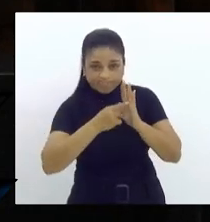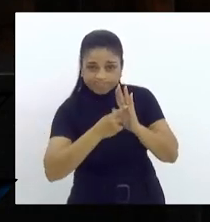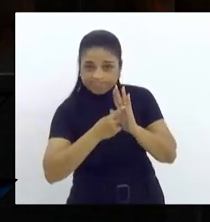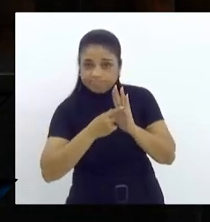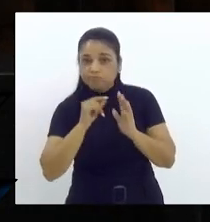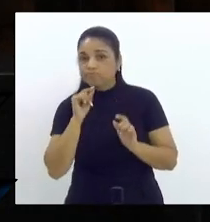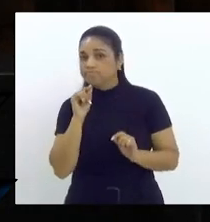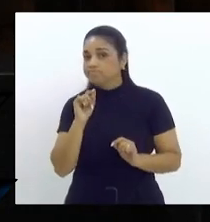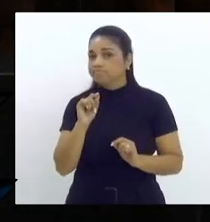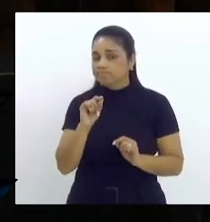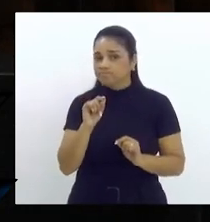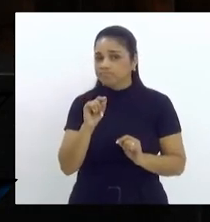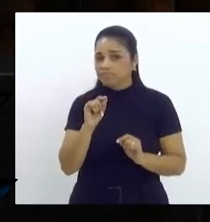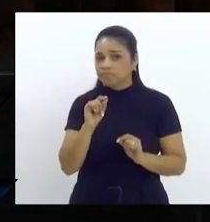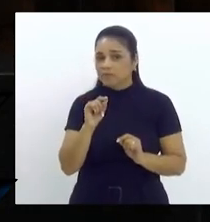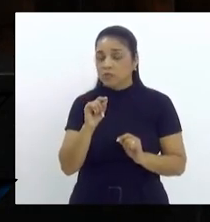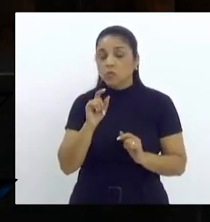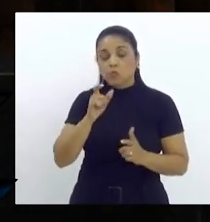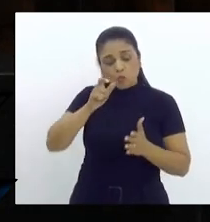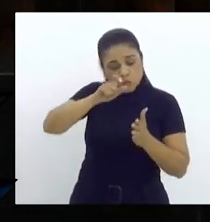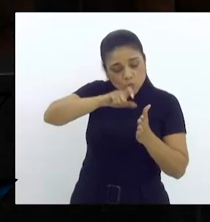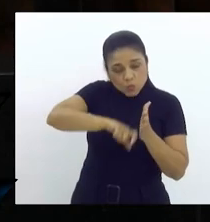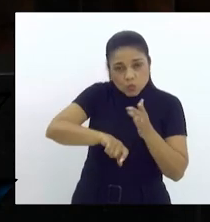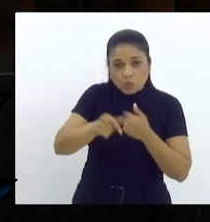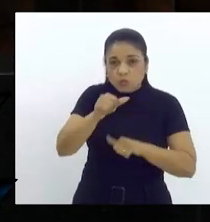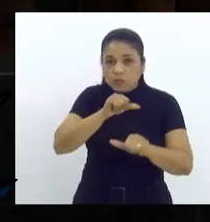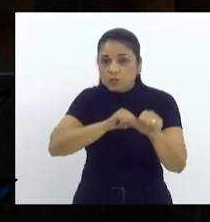que são tributos?